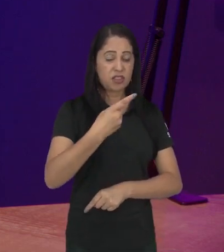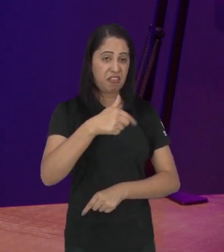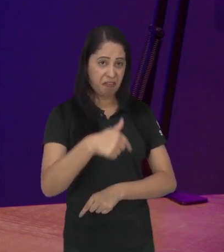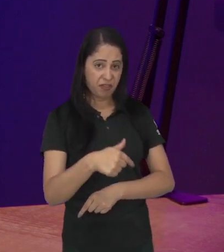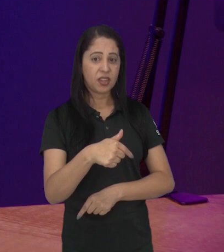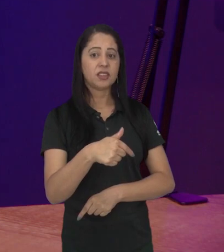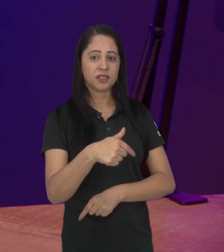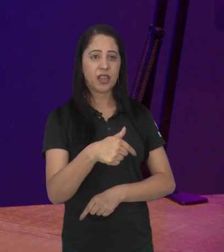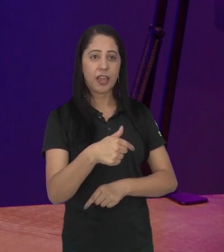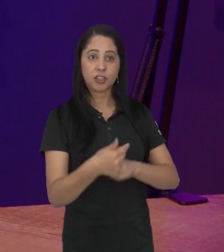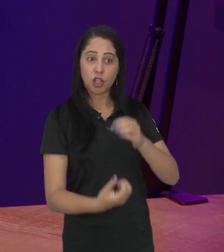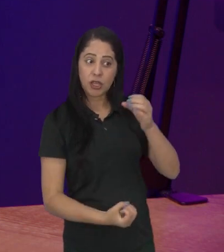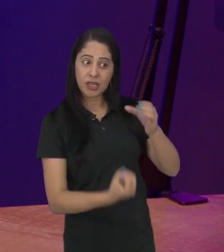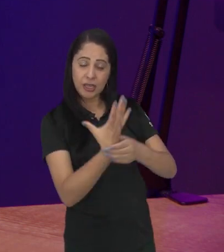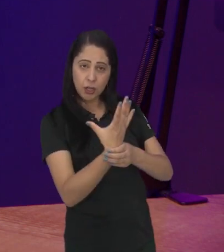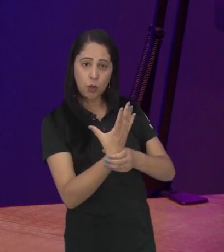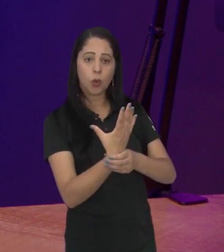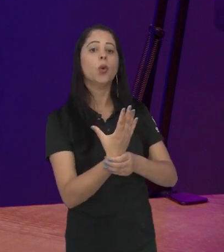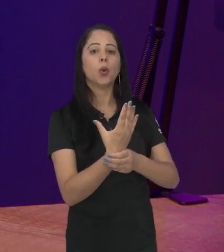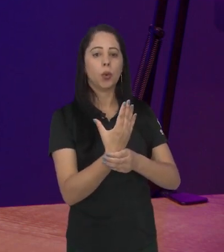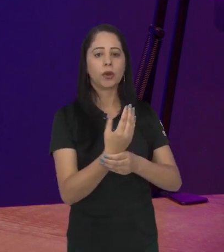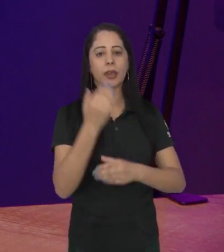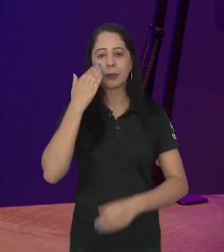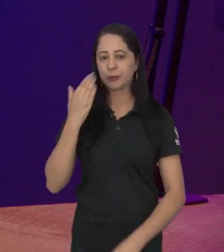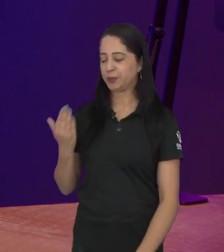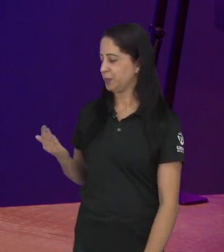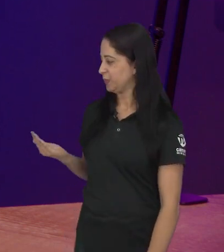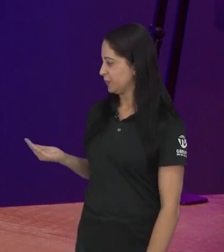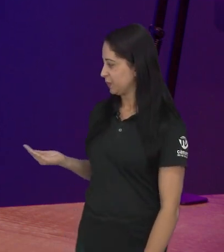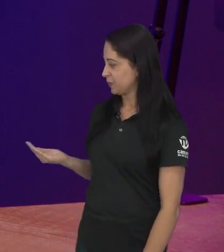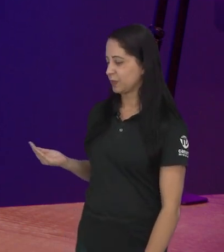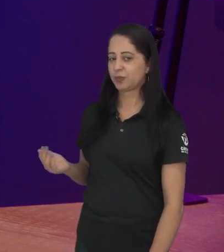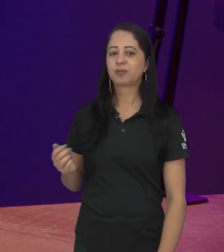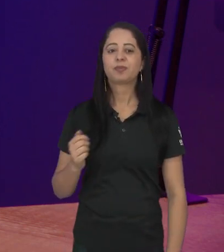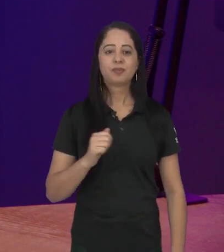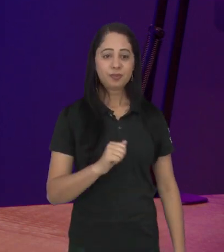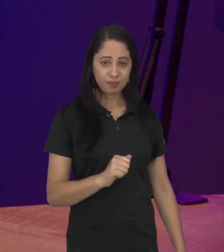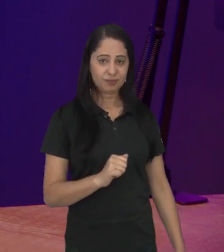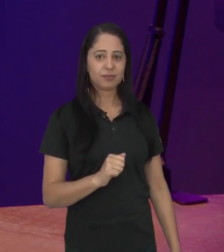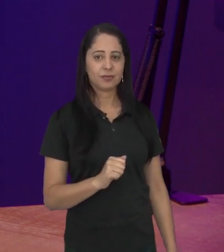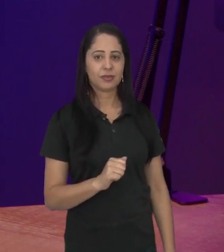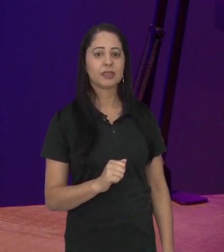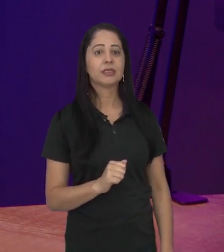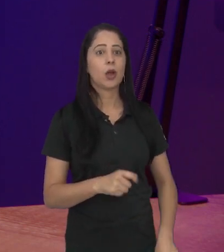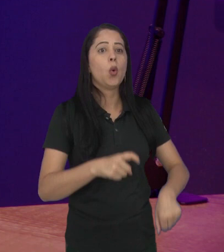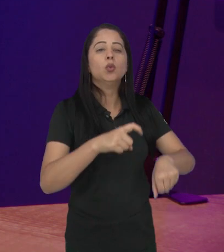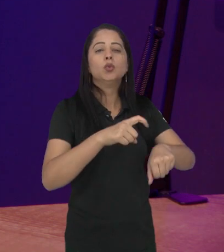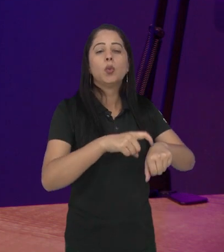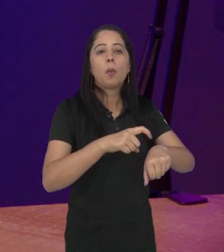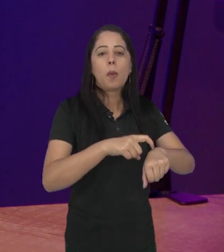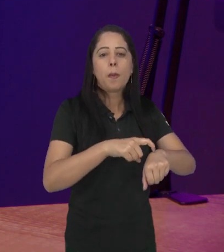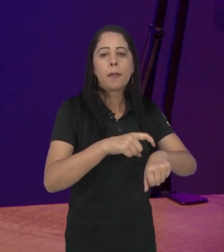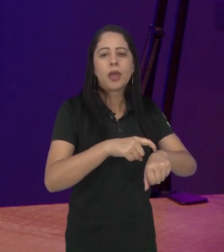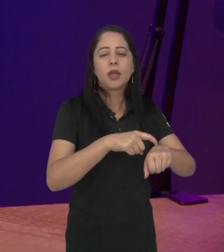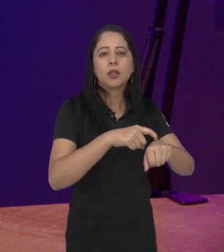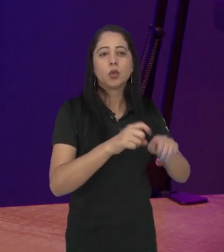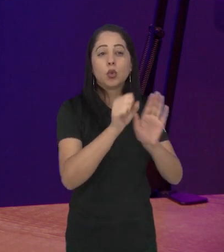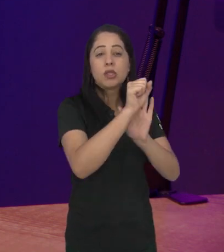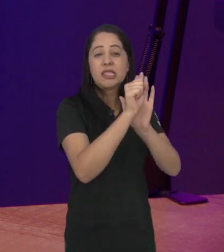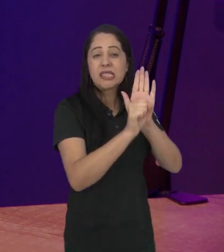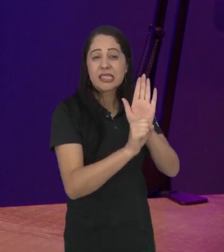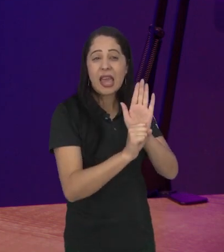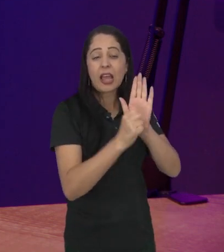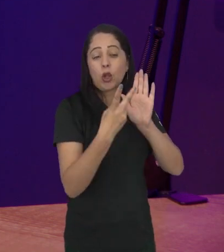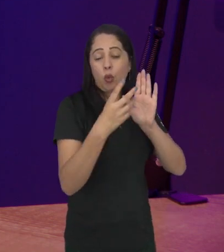né, em 1927, surgiu, né, a Academia de Artes e Ciências Cinematográficas. Então, foi num momento, né, ali